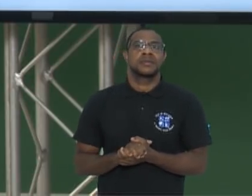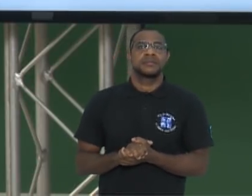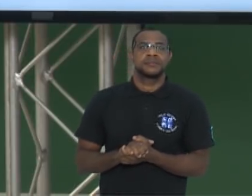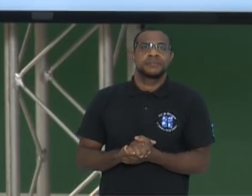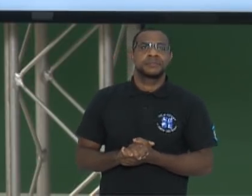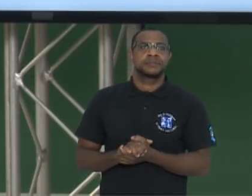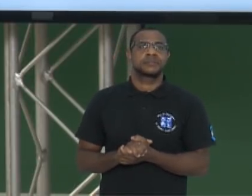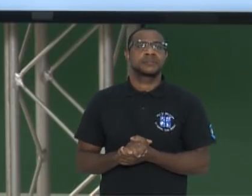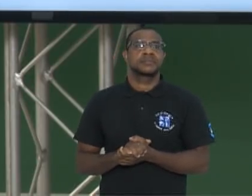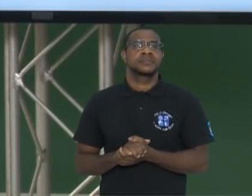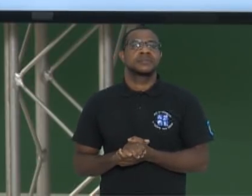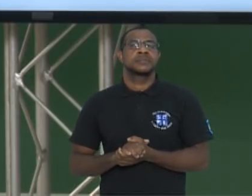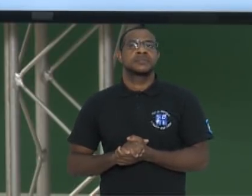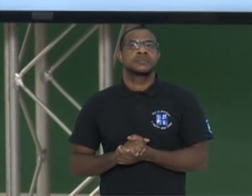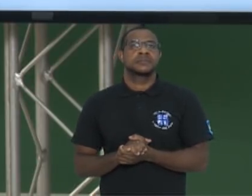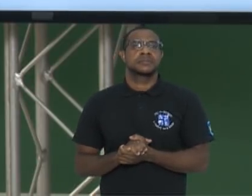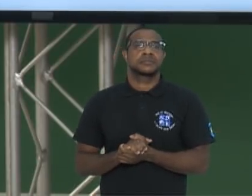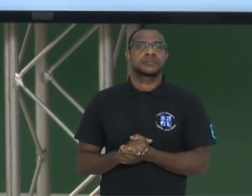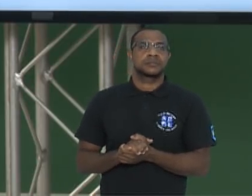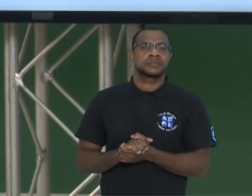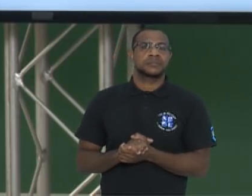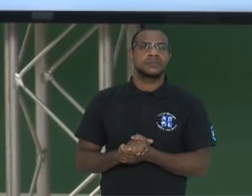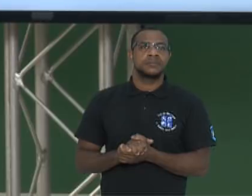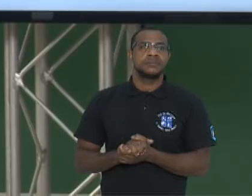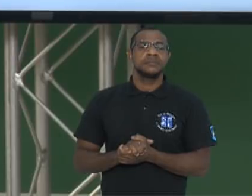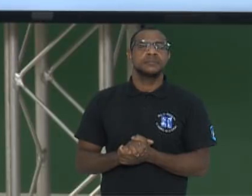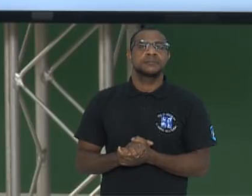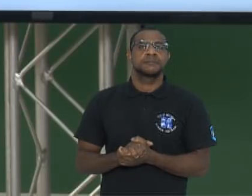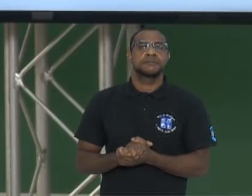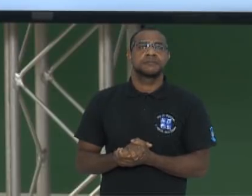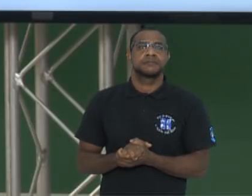terra de morenos, ser ruivo era uma revolta involuntária.